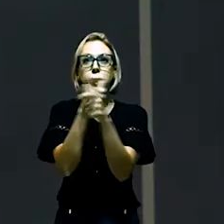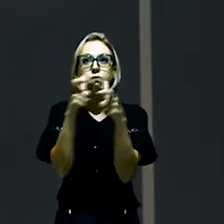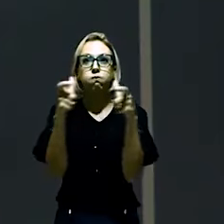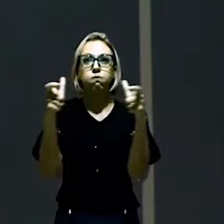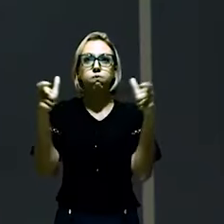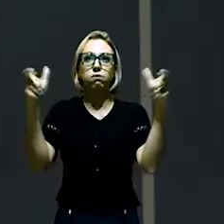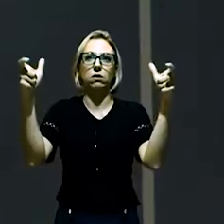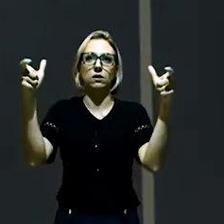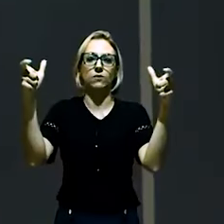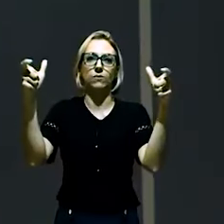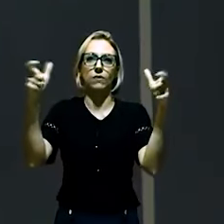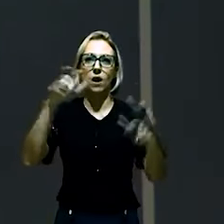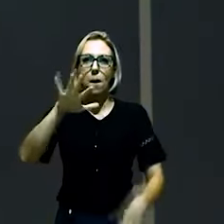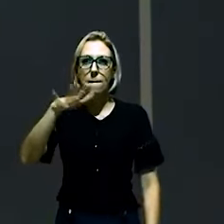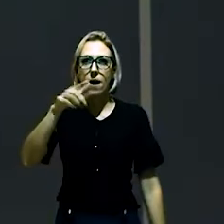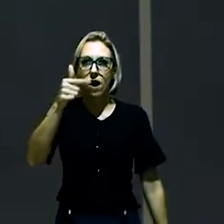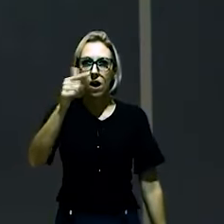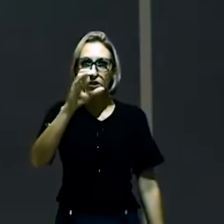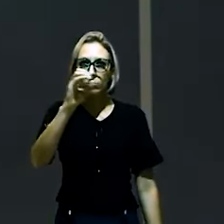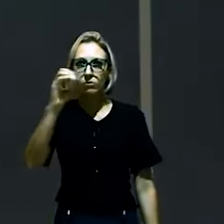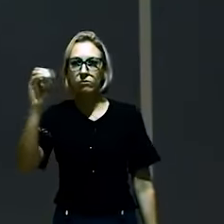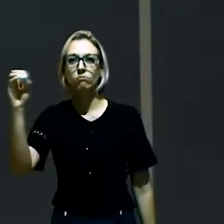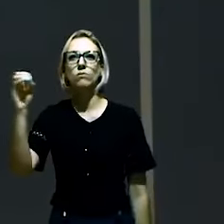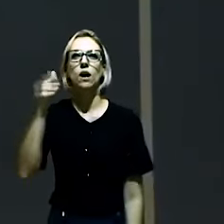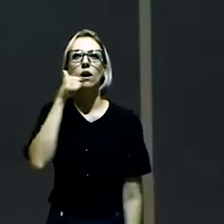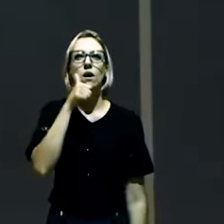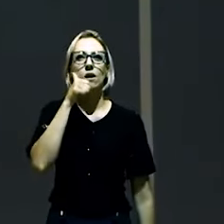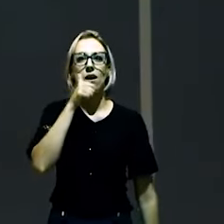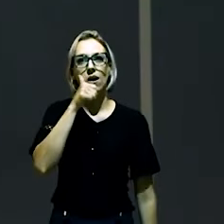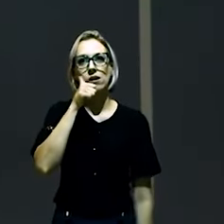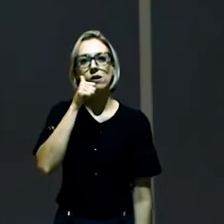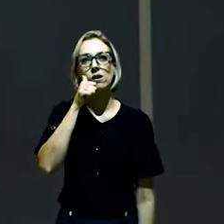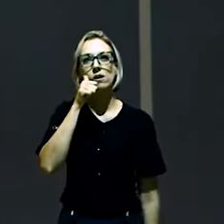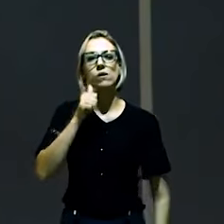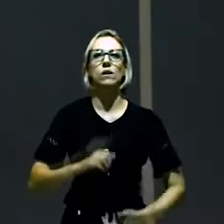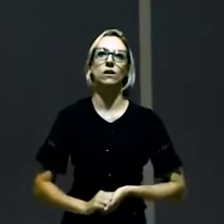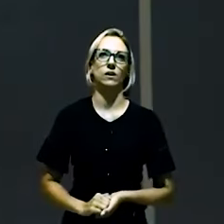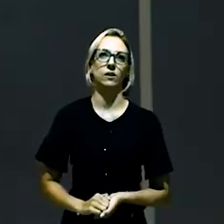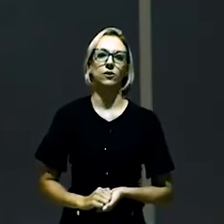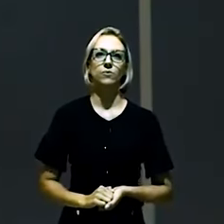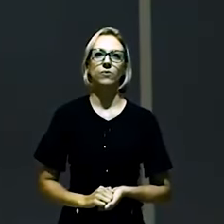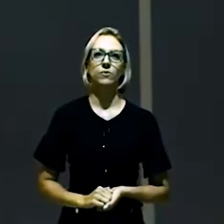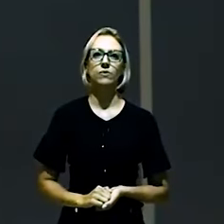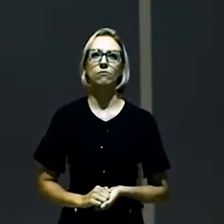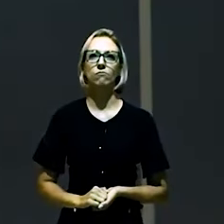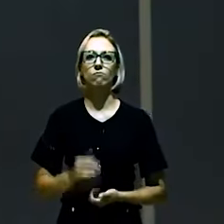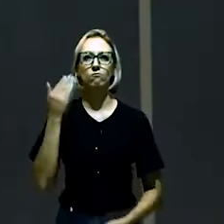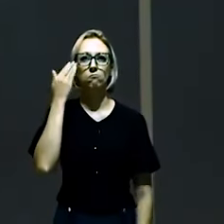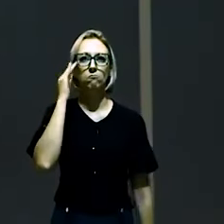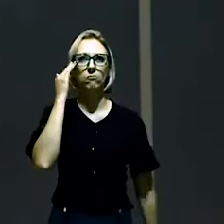O texto diz 700, mais 300. Entendemos, quando estudamos, que isso fazia